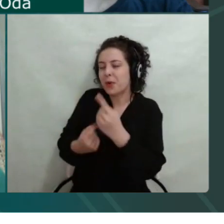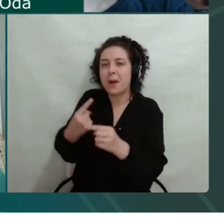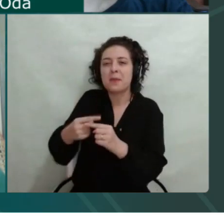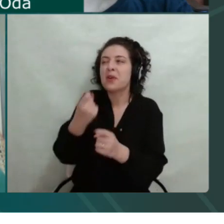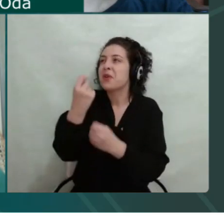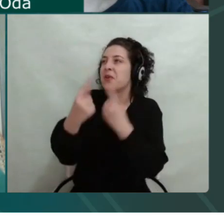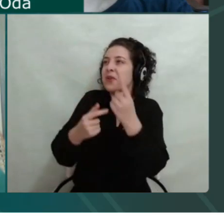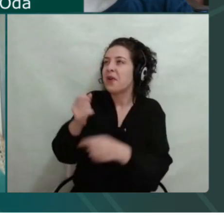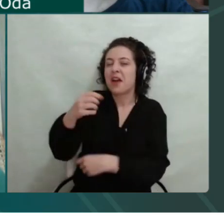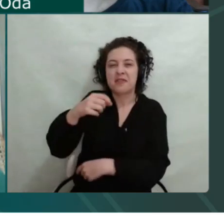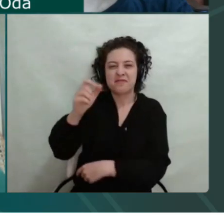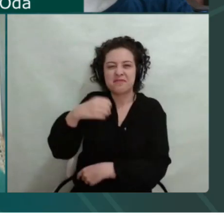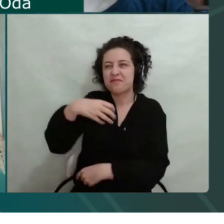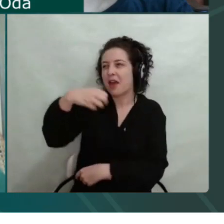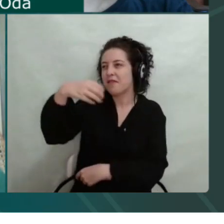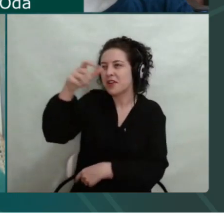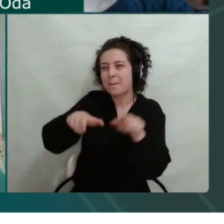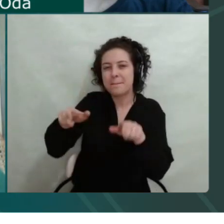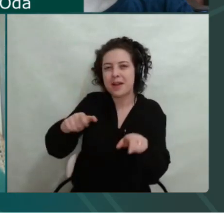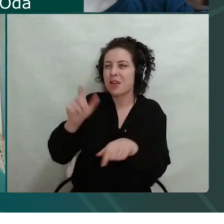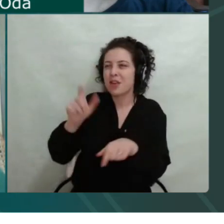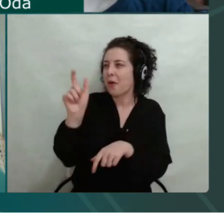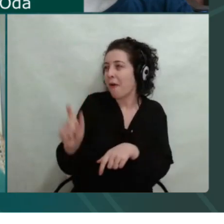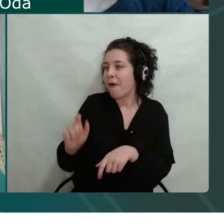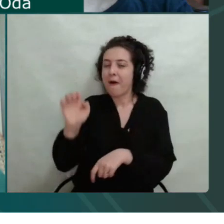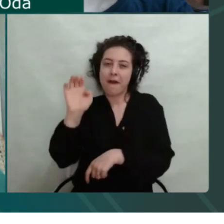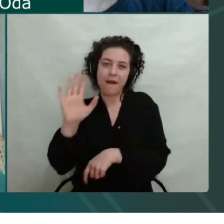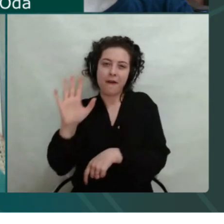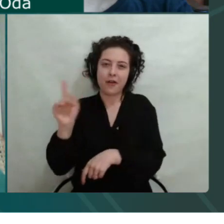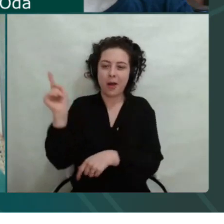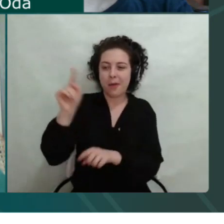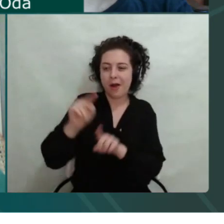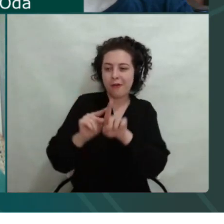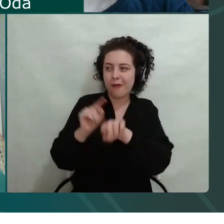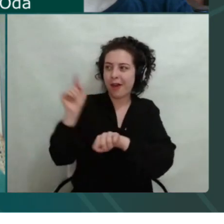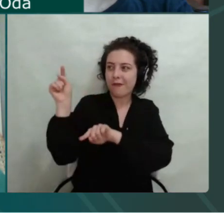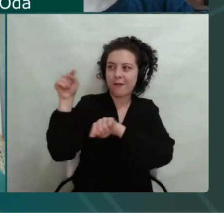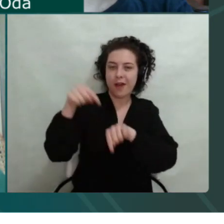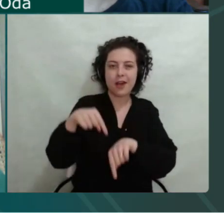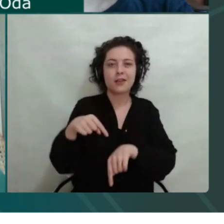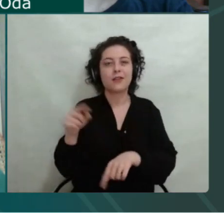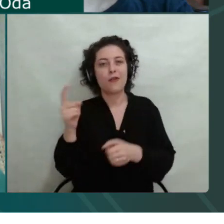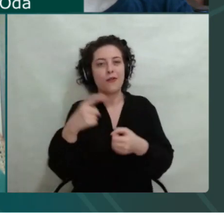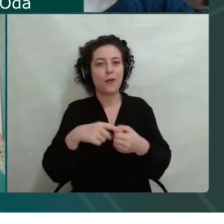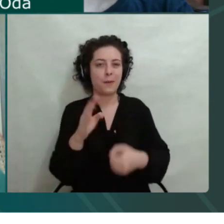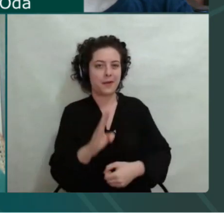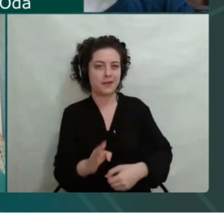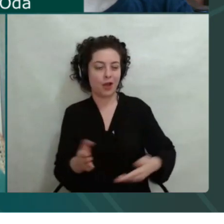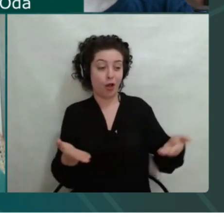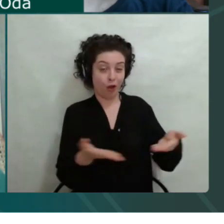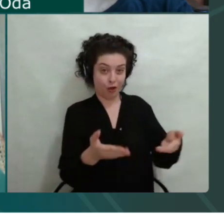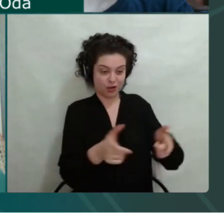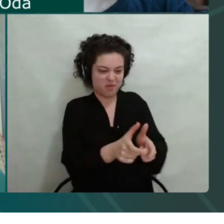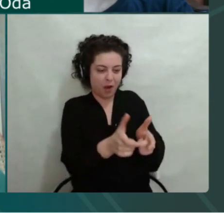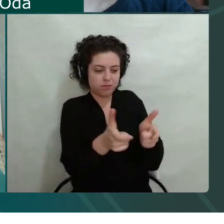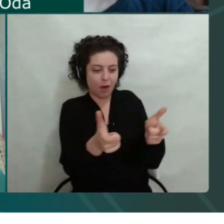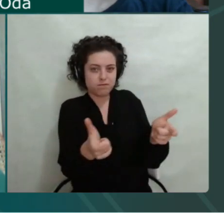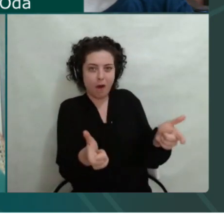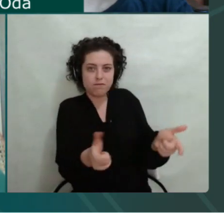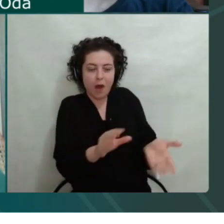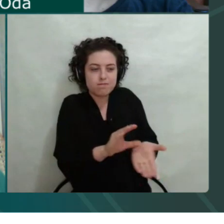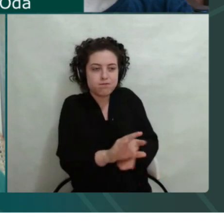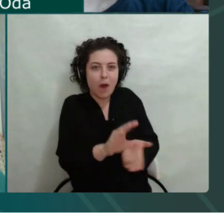da pandemia, o que vinham da Europa, como o Eduardo falou. Mas hoje, quem enfrenta toda a despesa, todo o